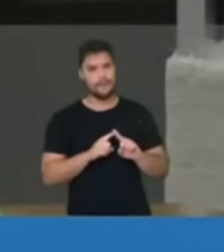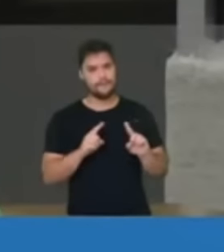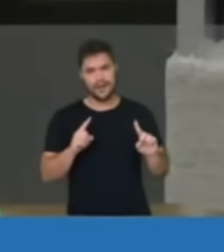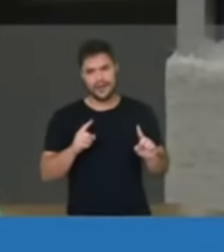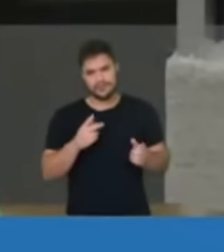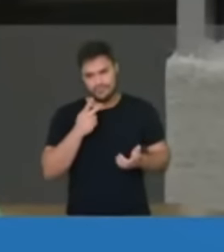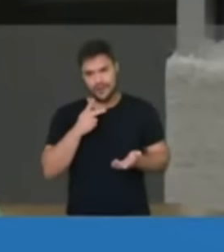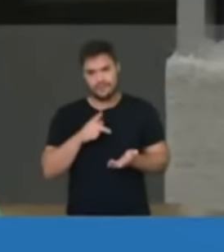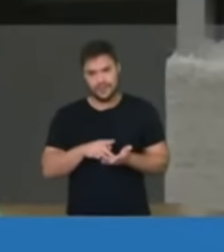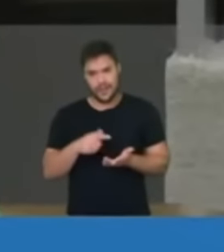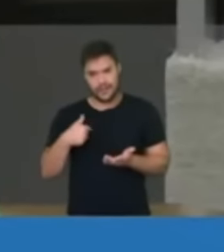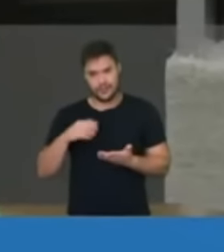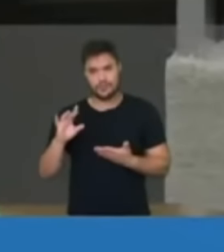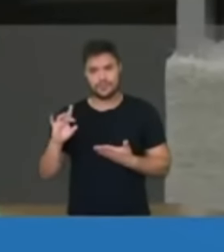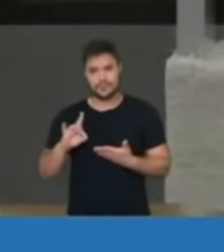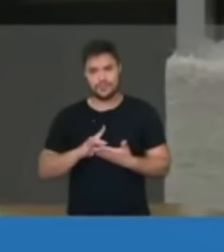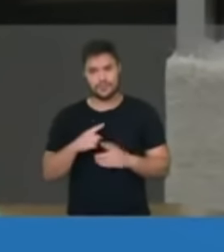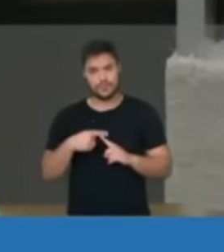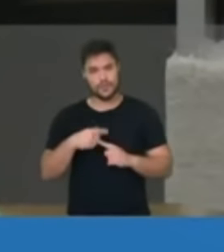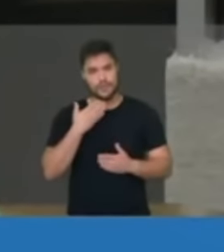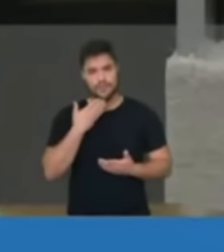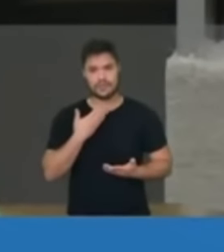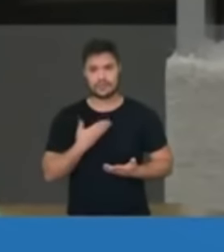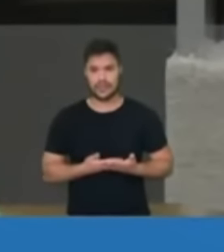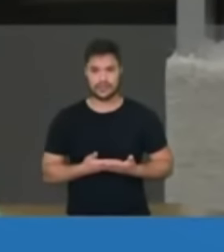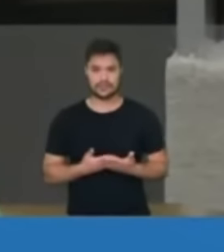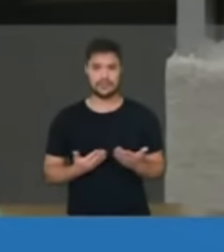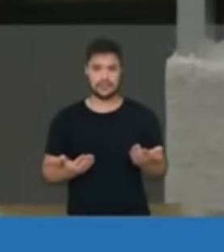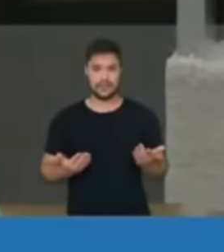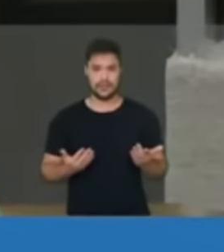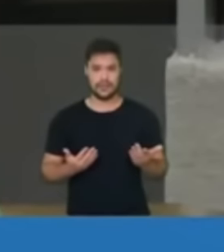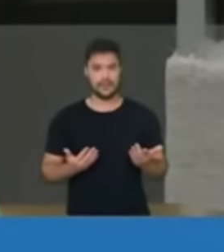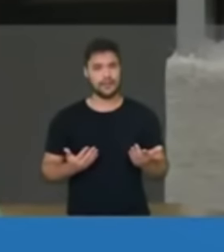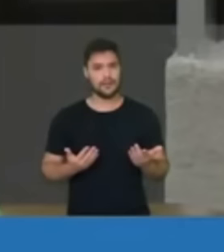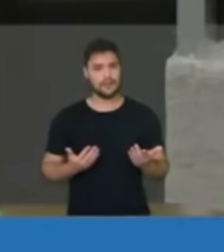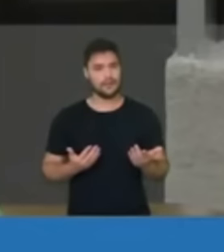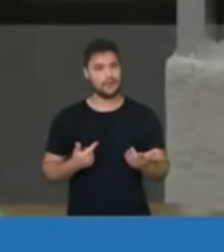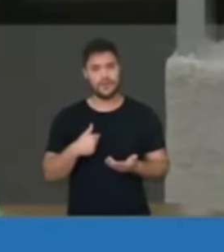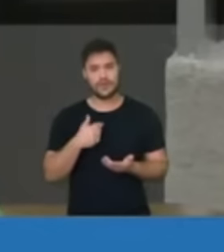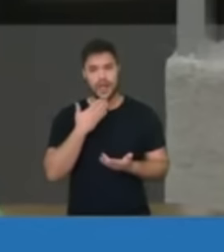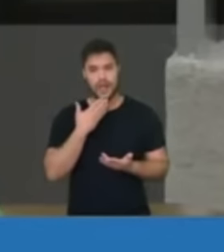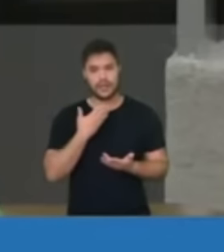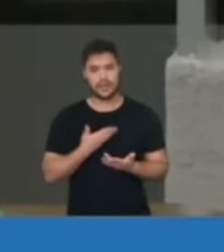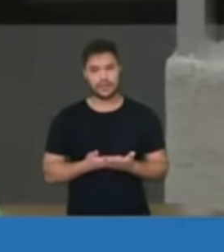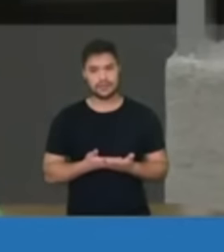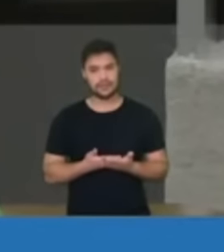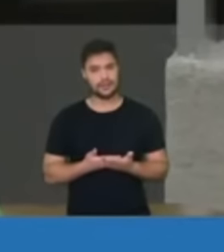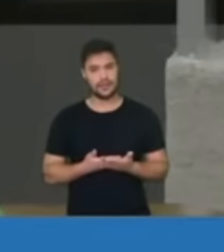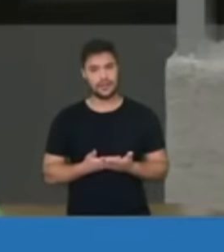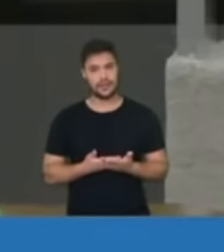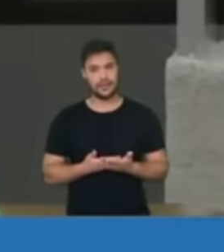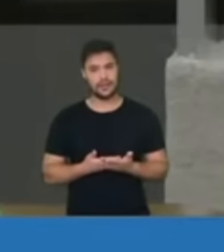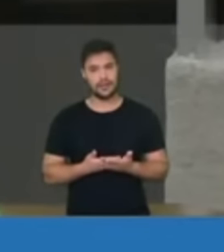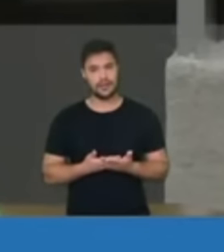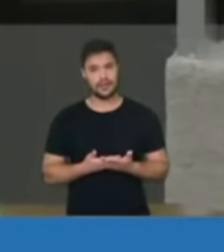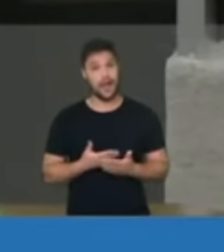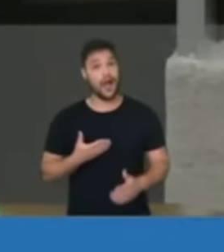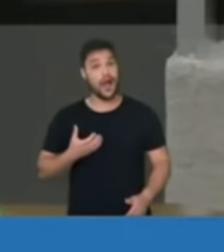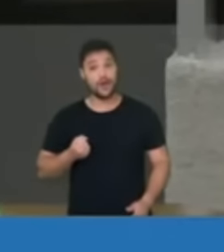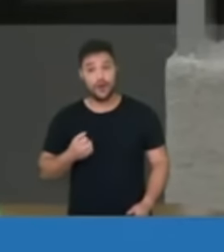honestamente me inscrevi porque eu fico estarrecida, deputado Glauber. Estarrecida com a